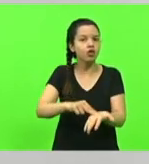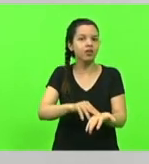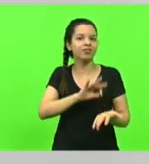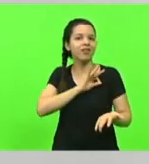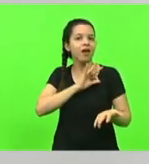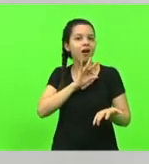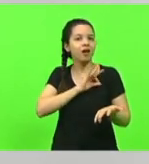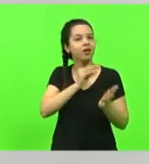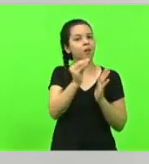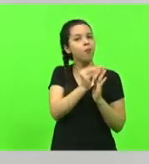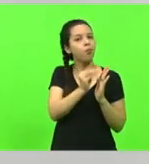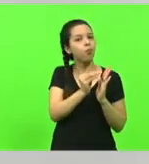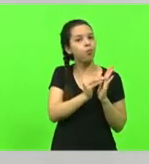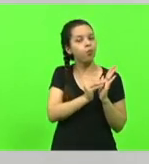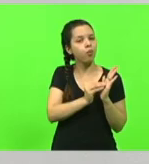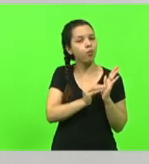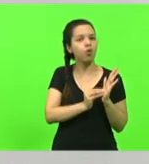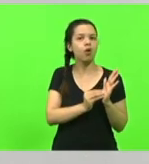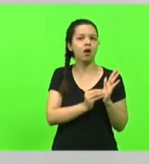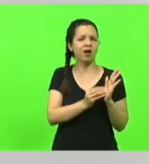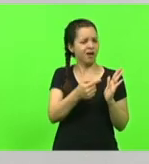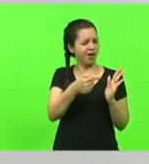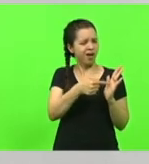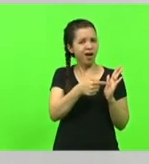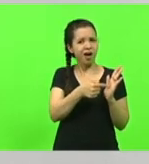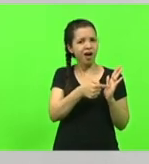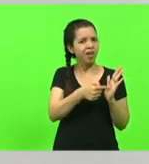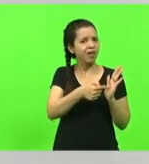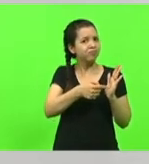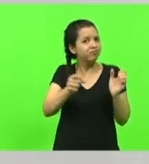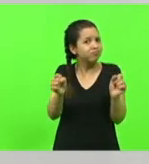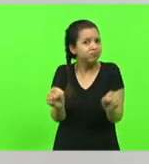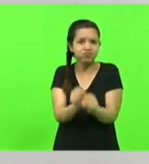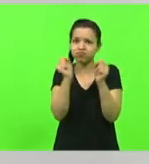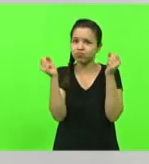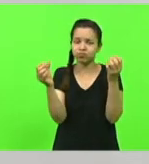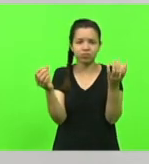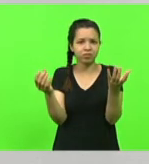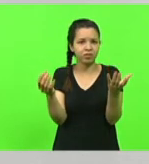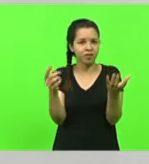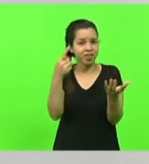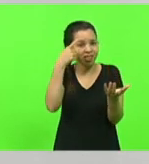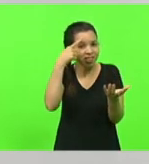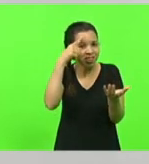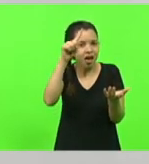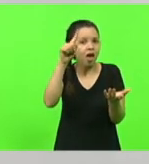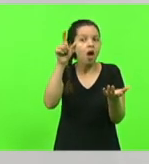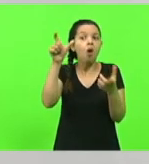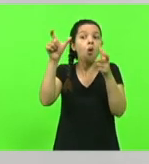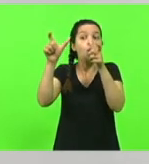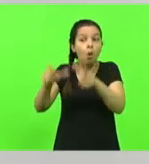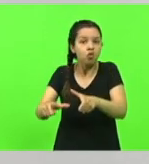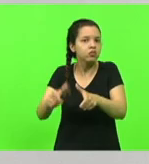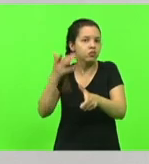destrói completamente essa ideia que eu não sei de onde é que partiu, mas está no PLC original.